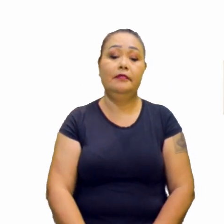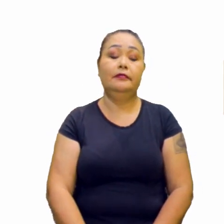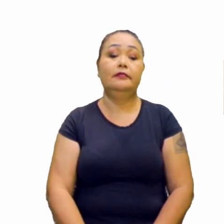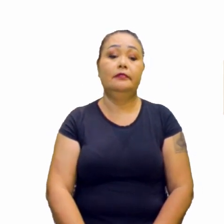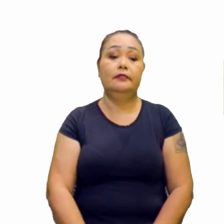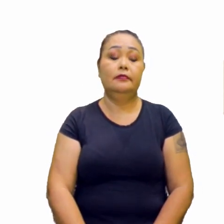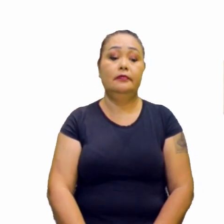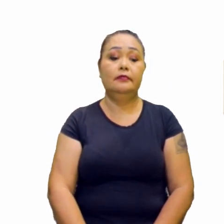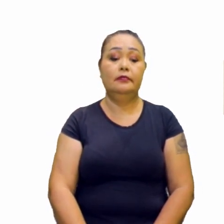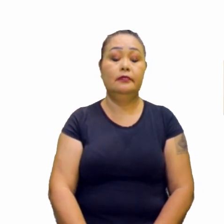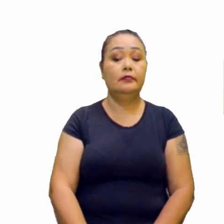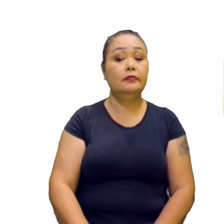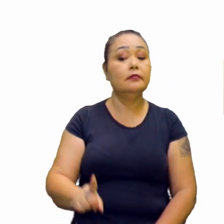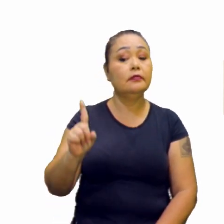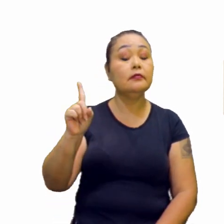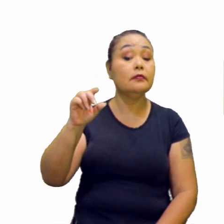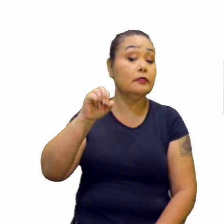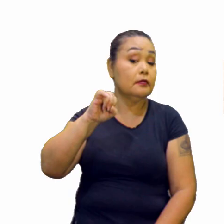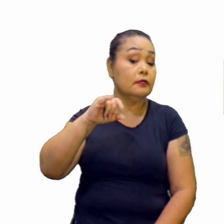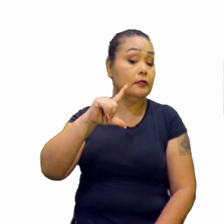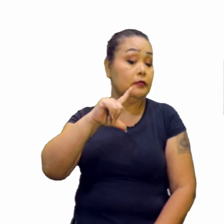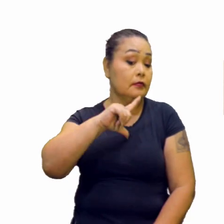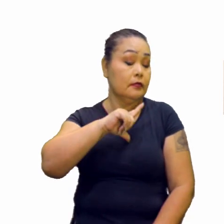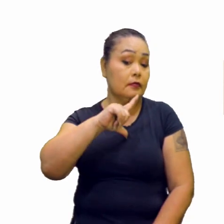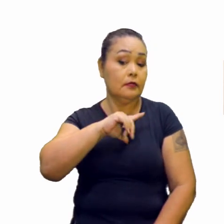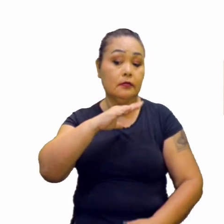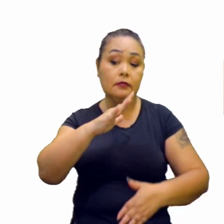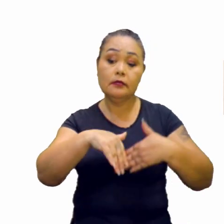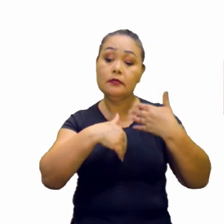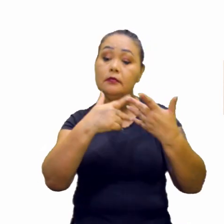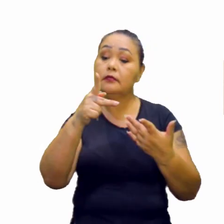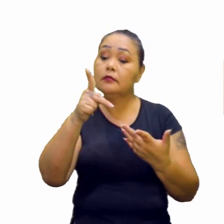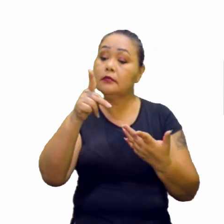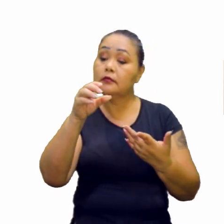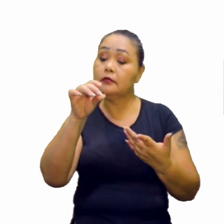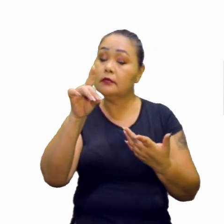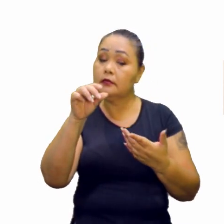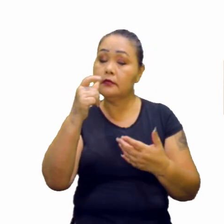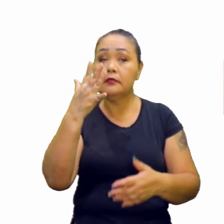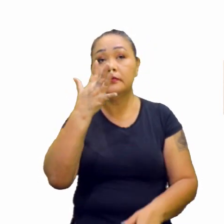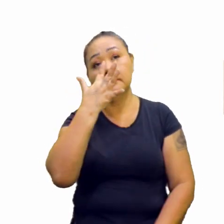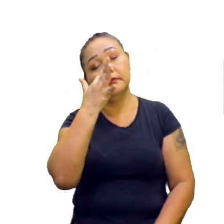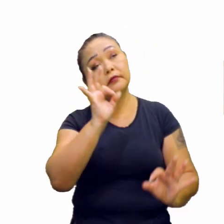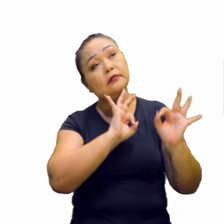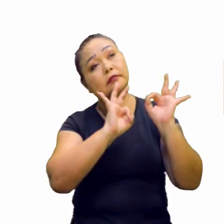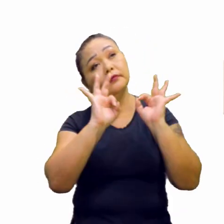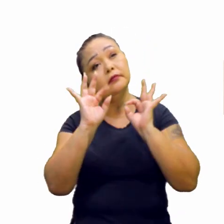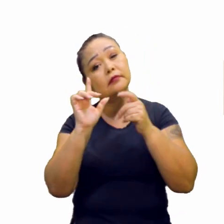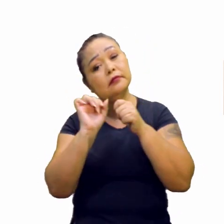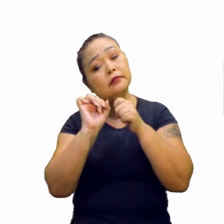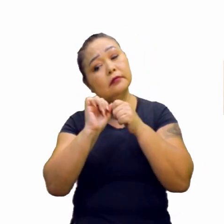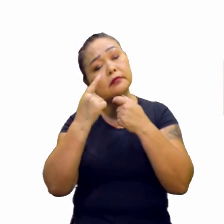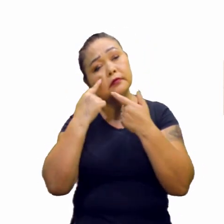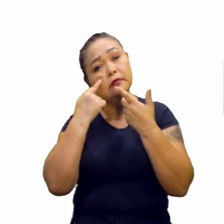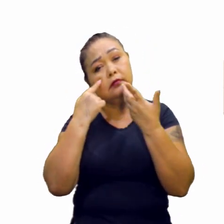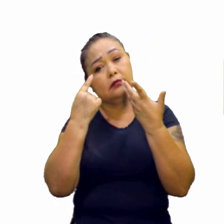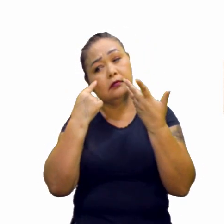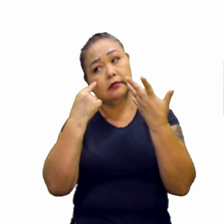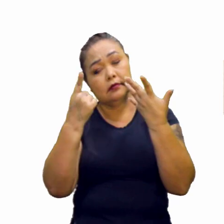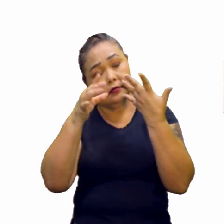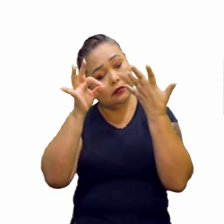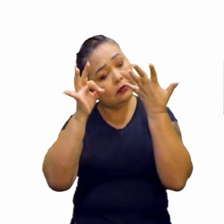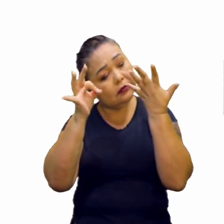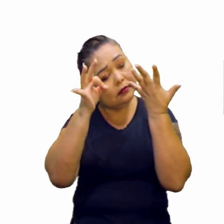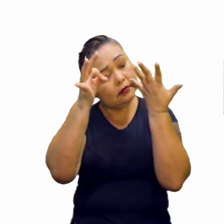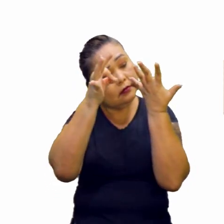E se tiver, né, durante o processo de poda, observar alguns invasores ou alguns agentes que